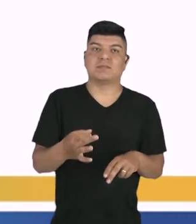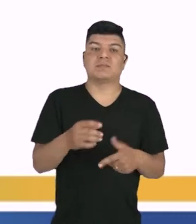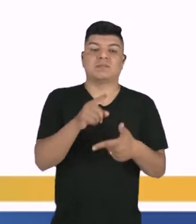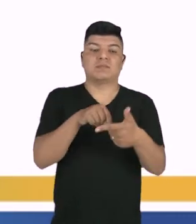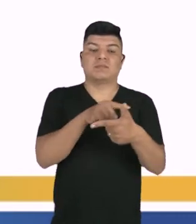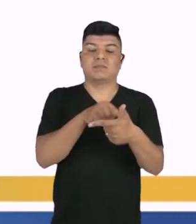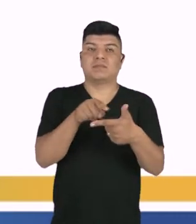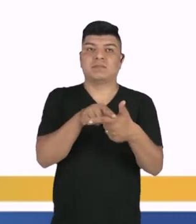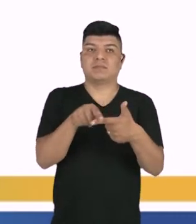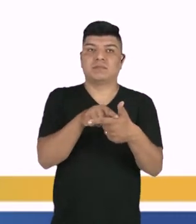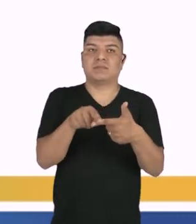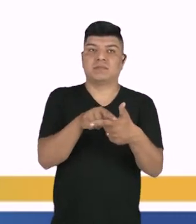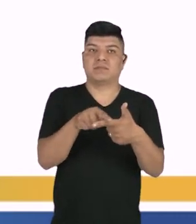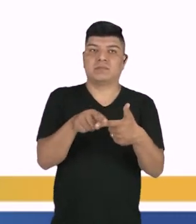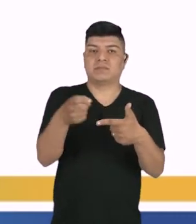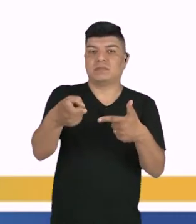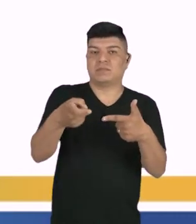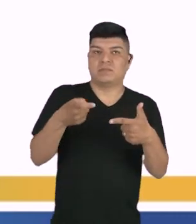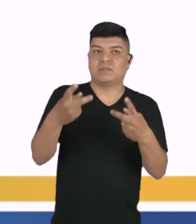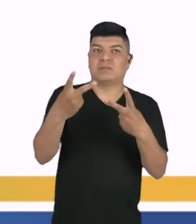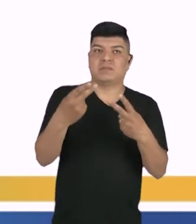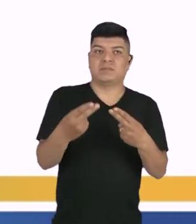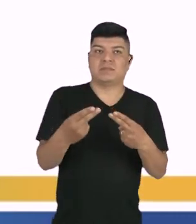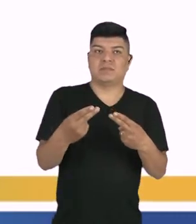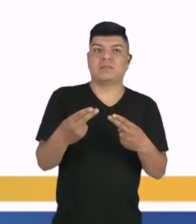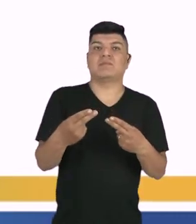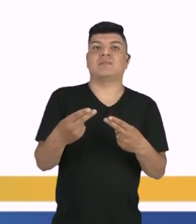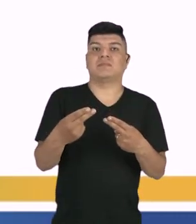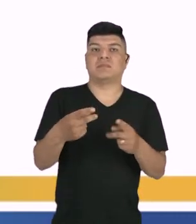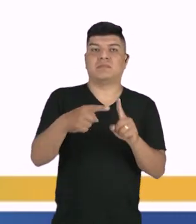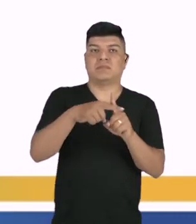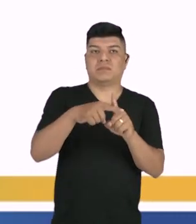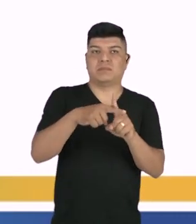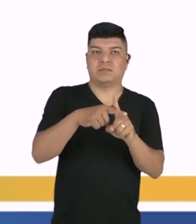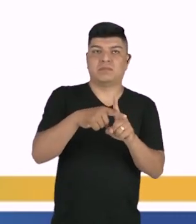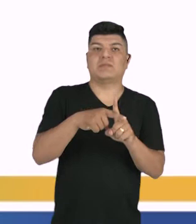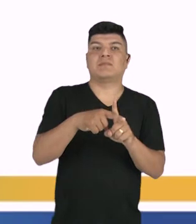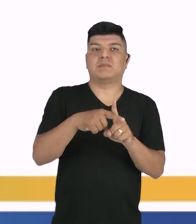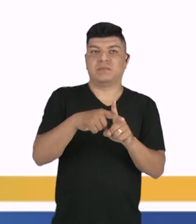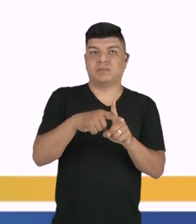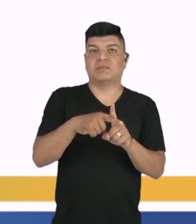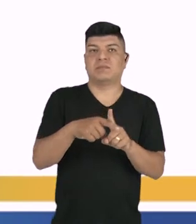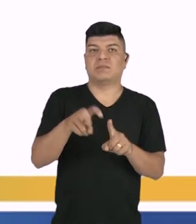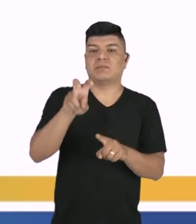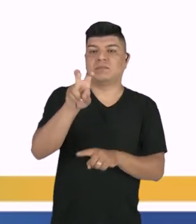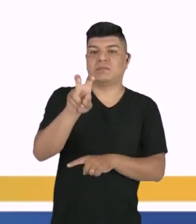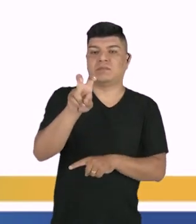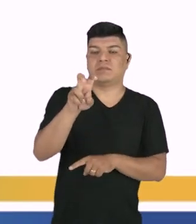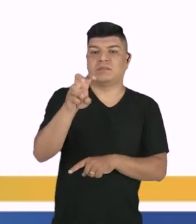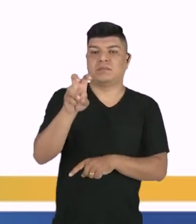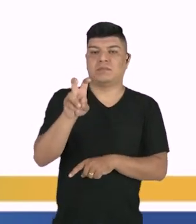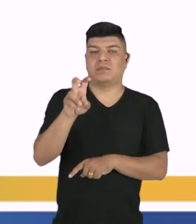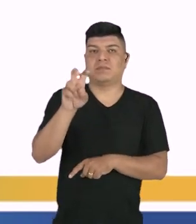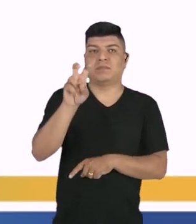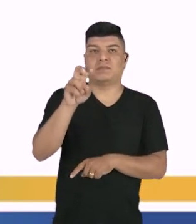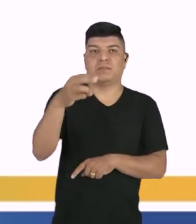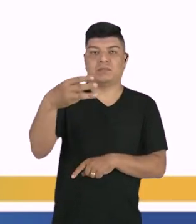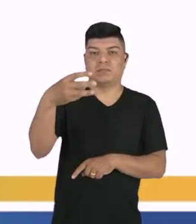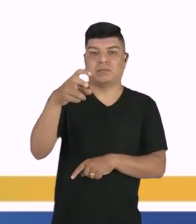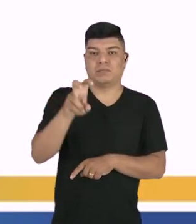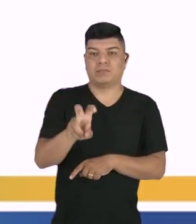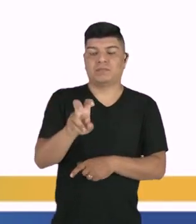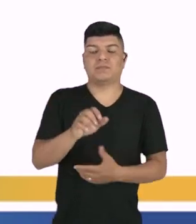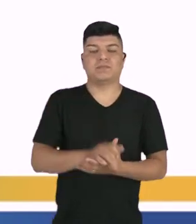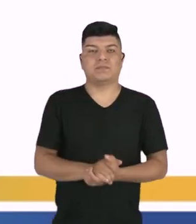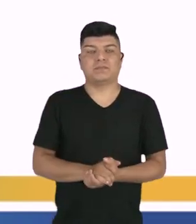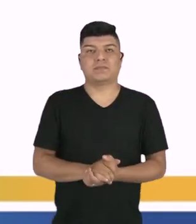cosseno e cosseno de x igual ao resultado positivo, 3/5. Muito bem. Vamos